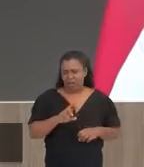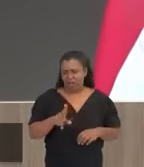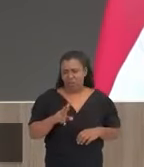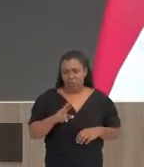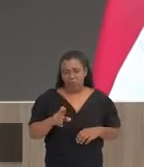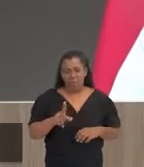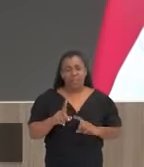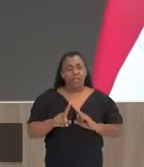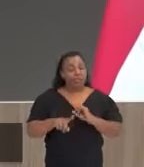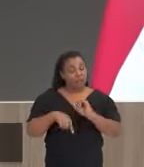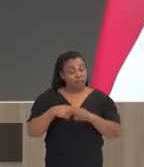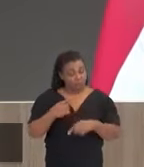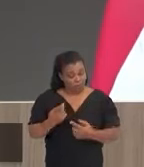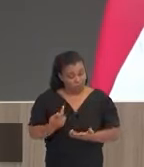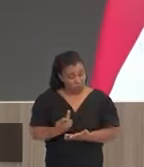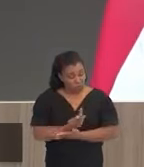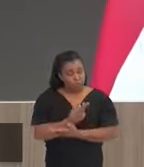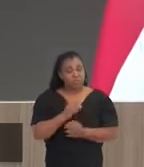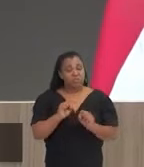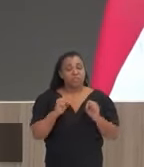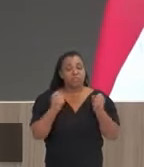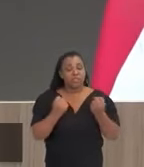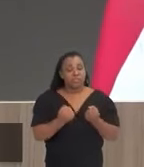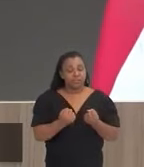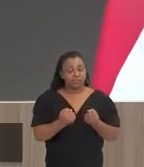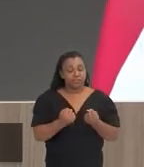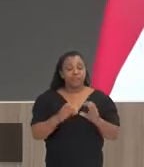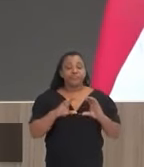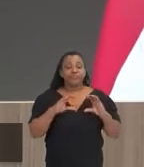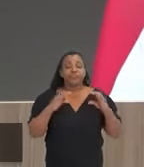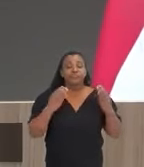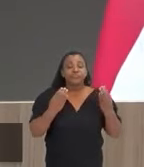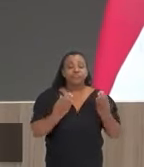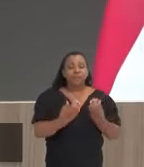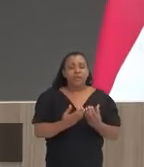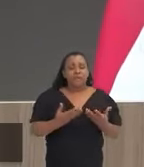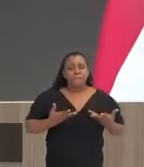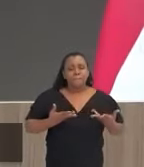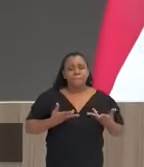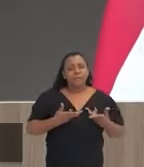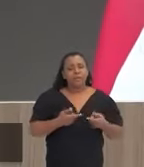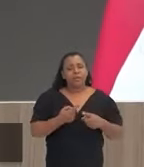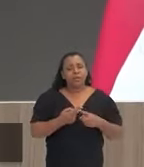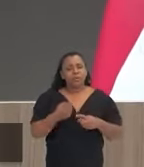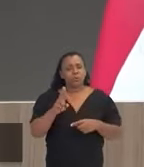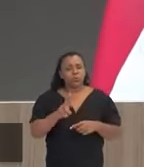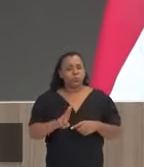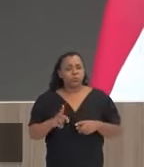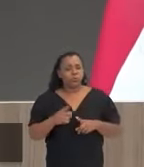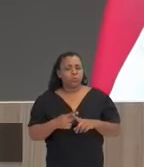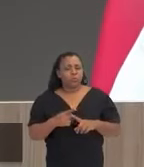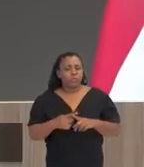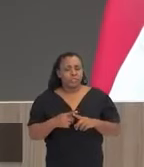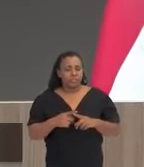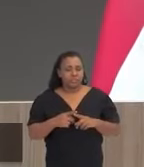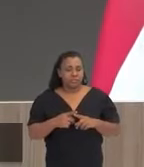do fórum. E o fórum foi muito útil, porque, além da Universidade Federal do Ceará, doutora